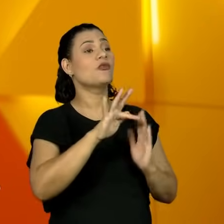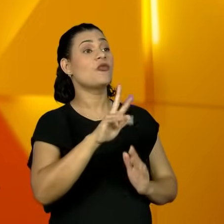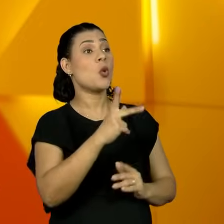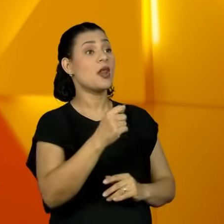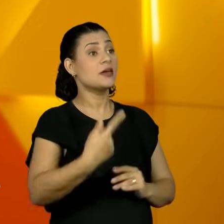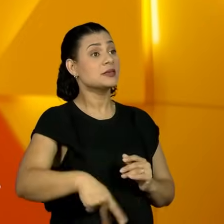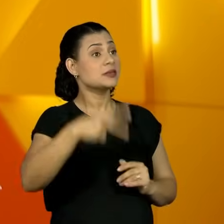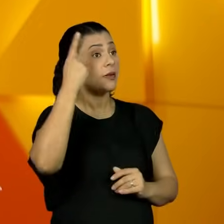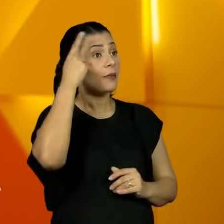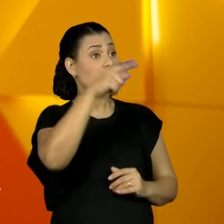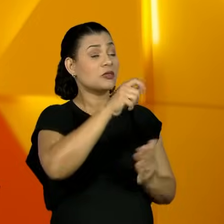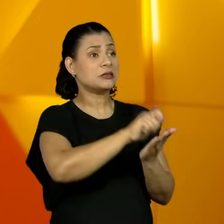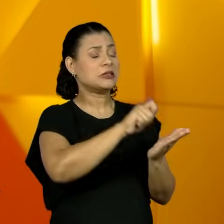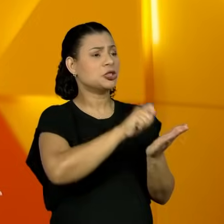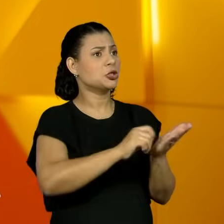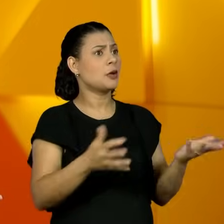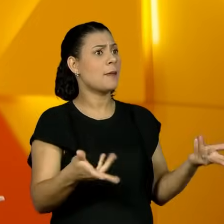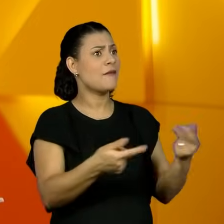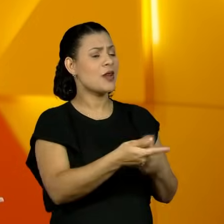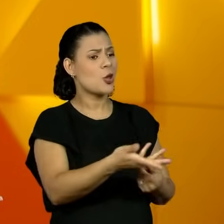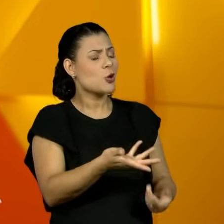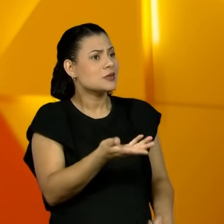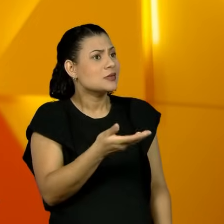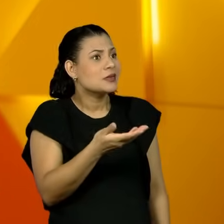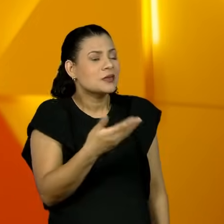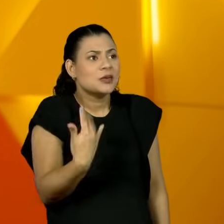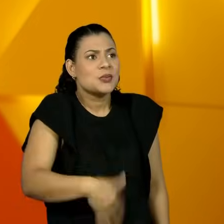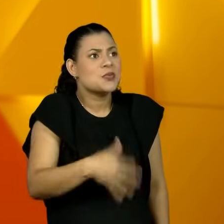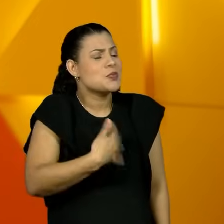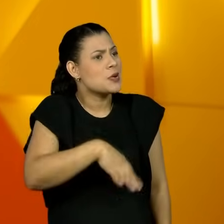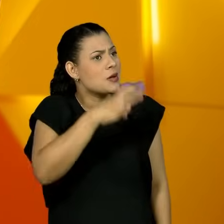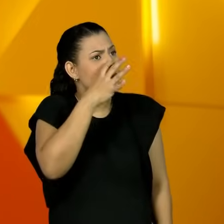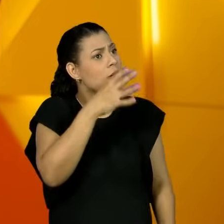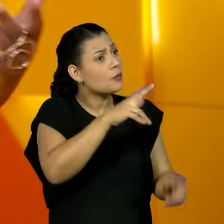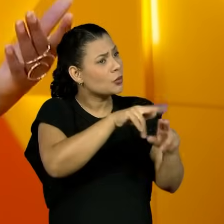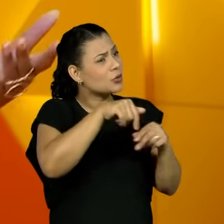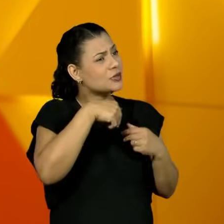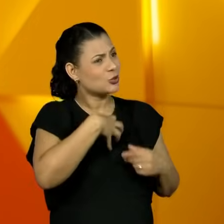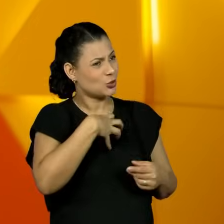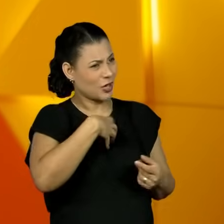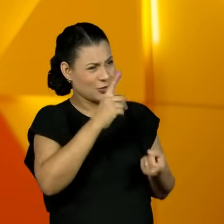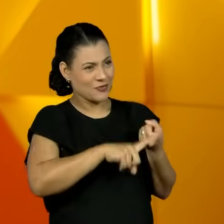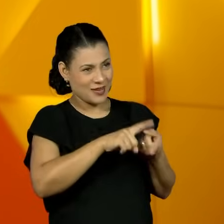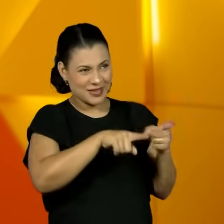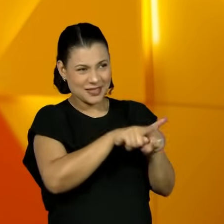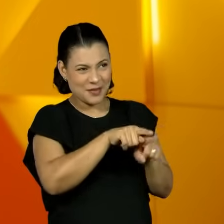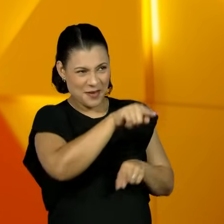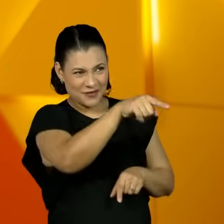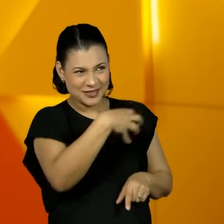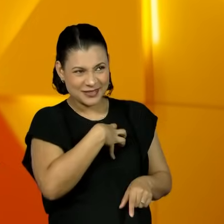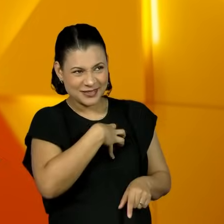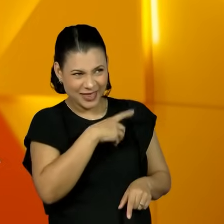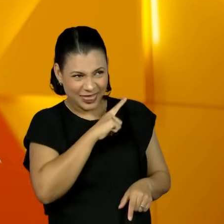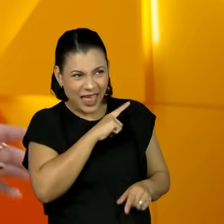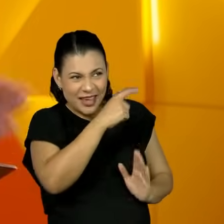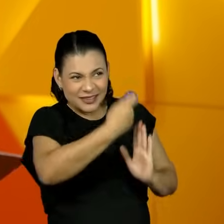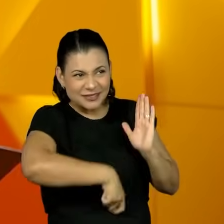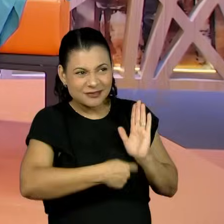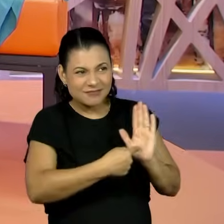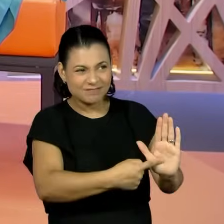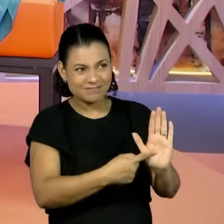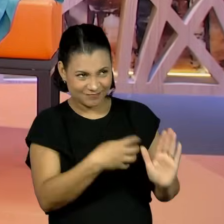é uma escritora maravilhosa. Esse processo de vingança também atravessa aí os seus